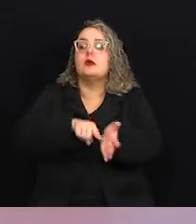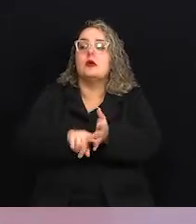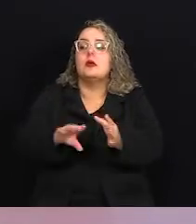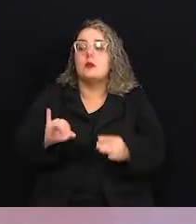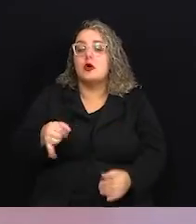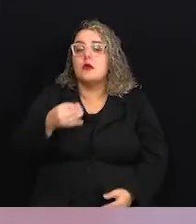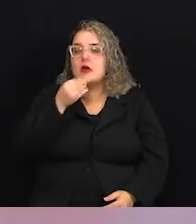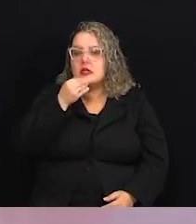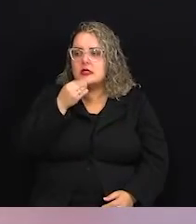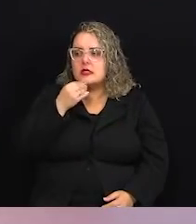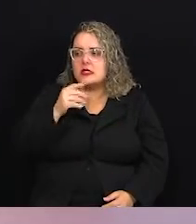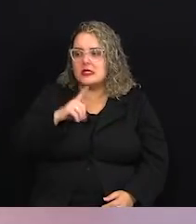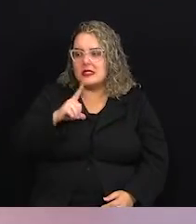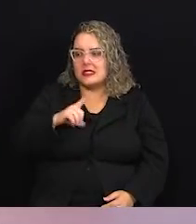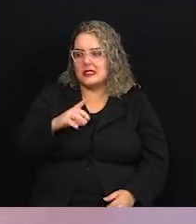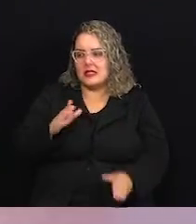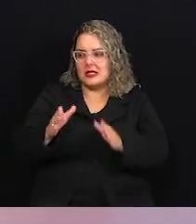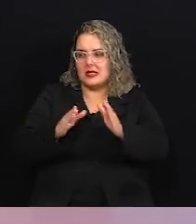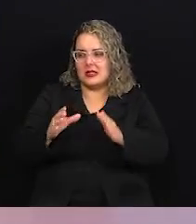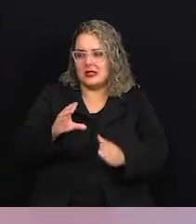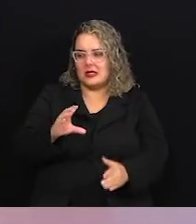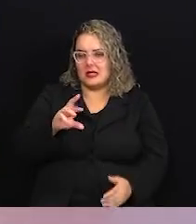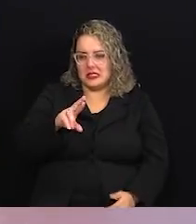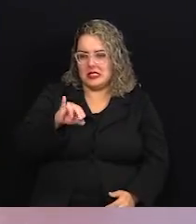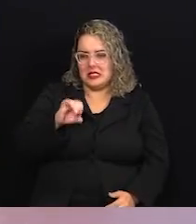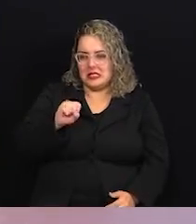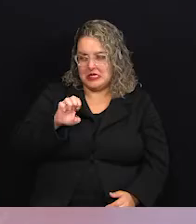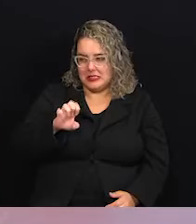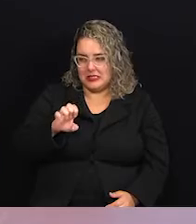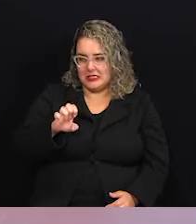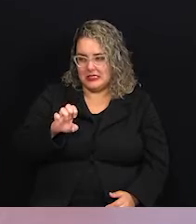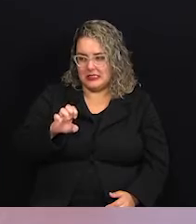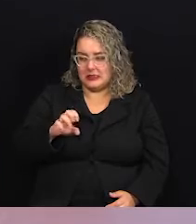já engatando nessa, tem momentos de crise